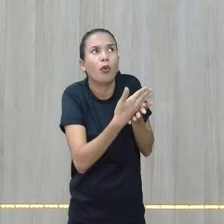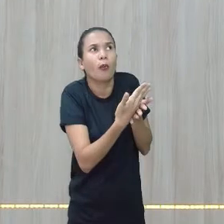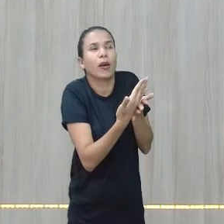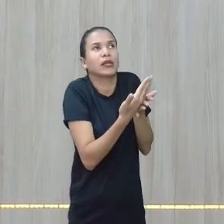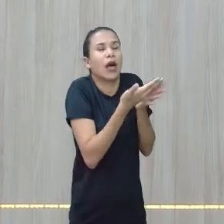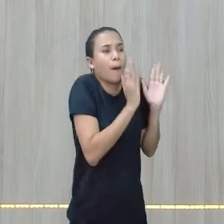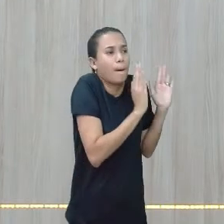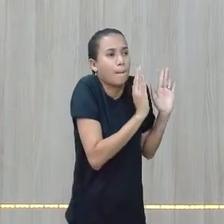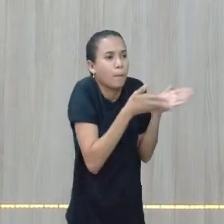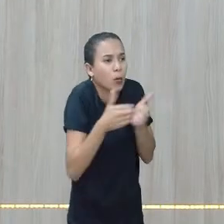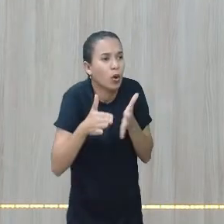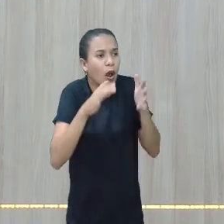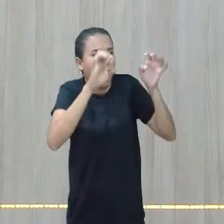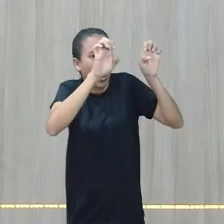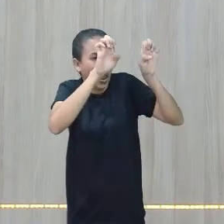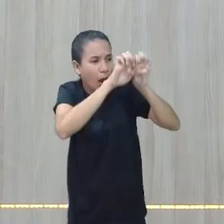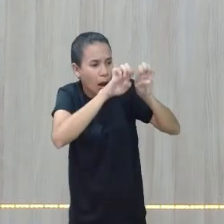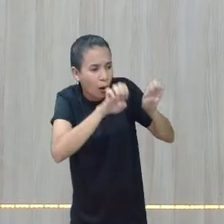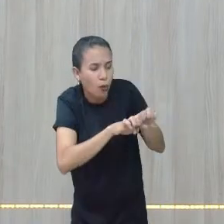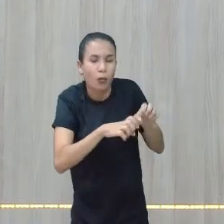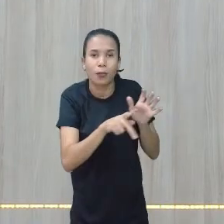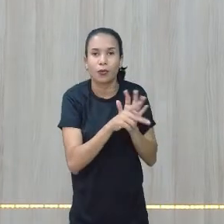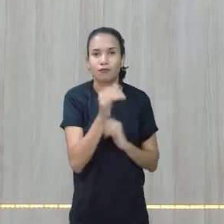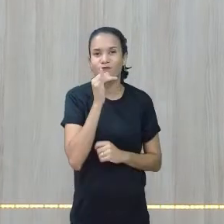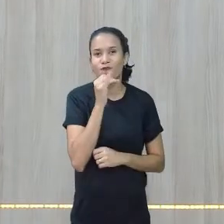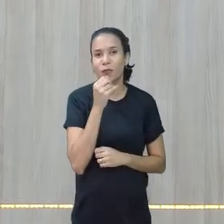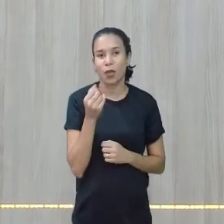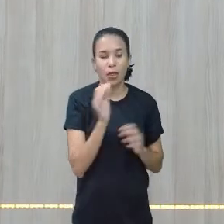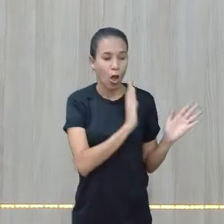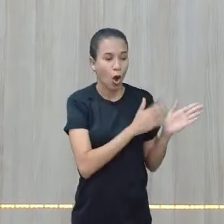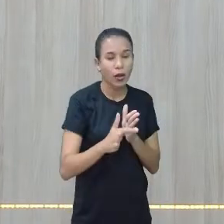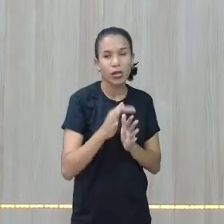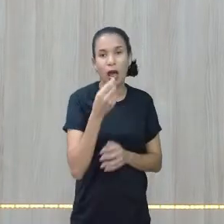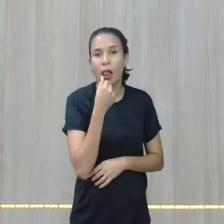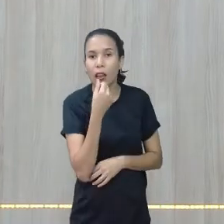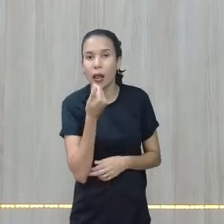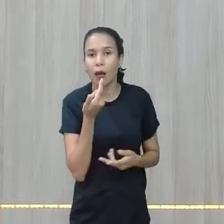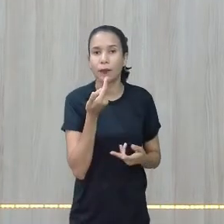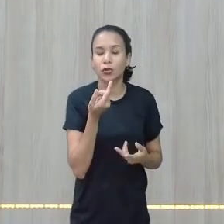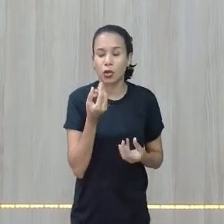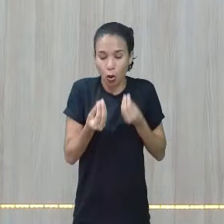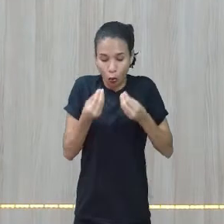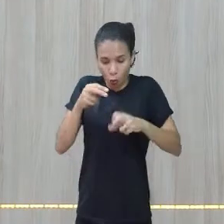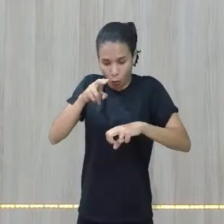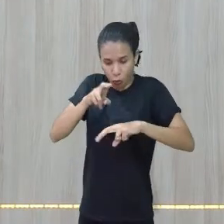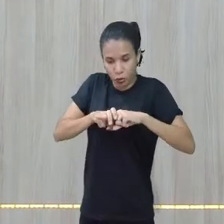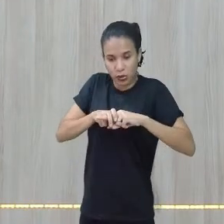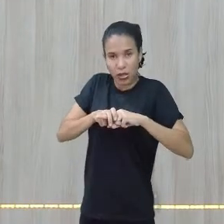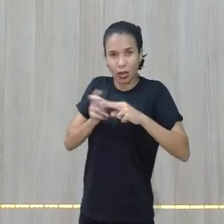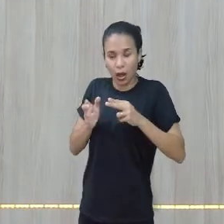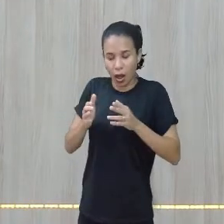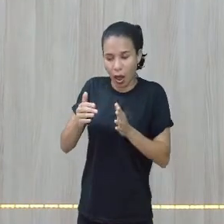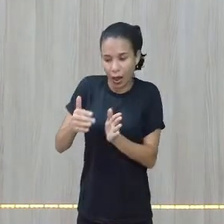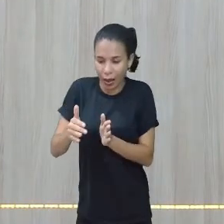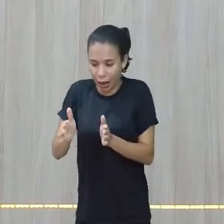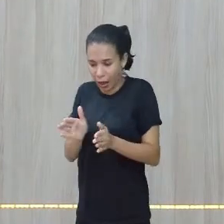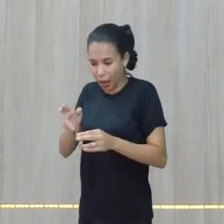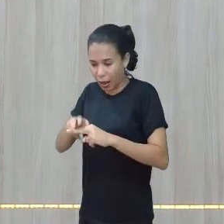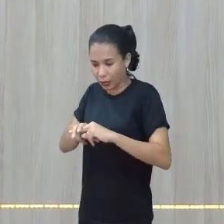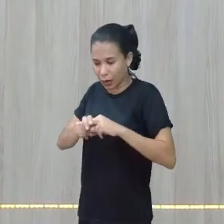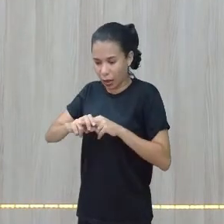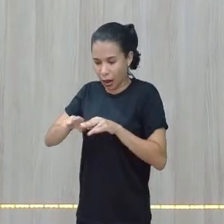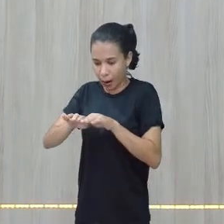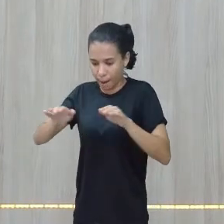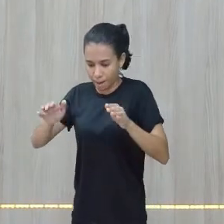o jeito que ele gosta de organizar seus lápis, por exemplo, como ele gosta de sentar, a posição da cadeira, a posição da